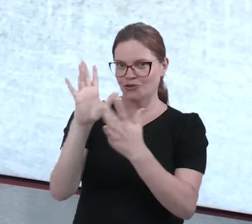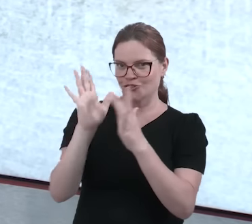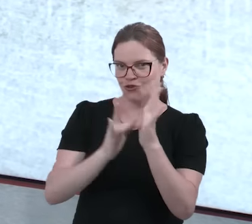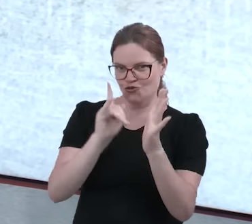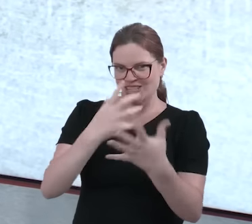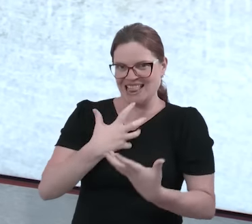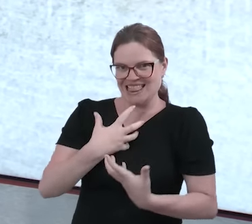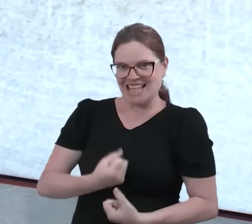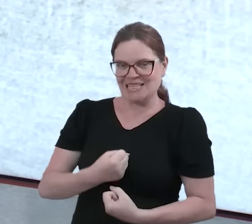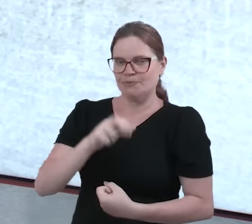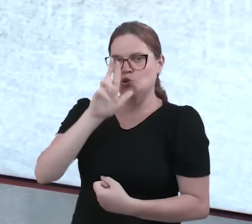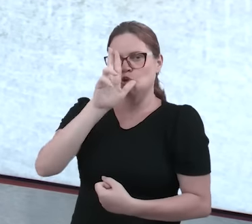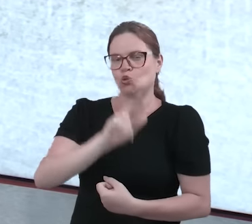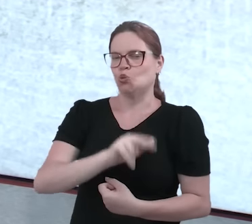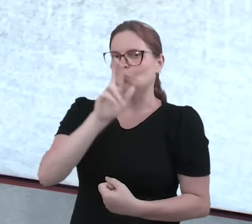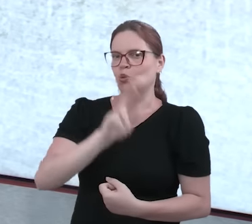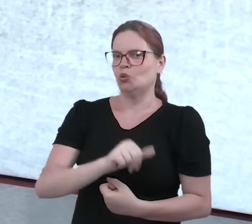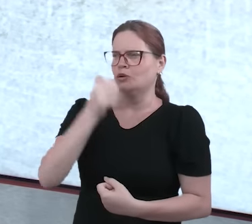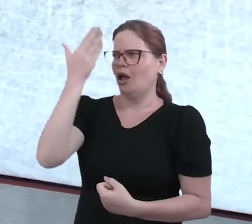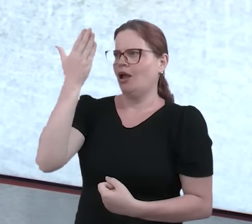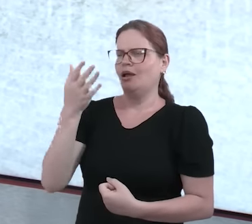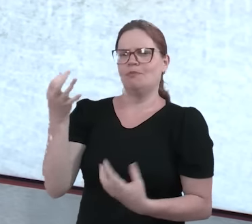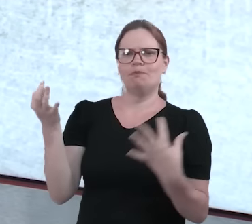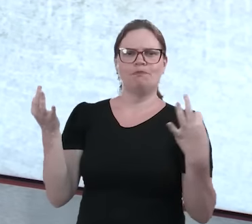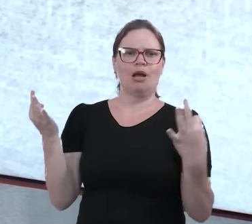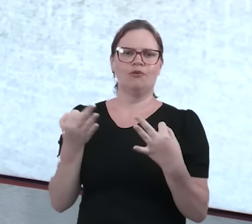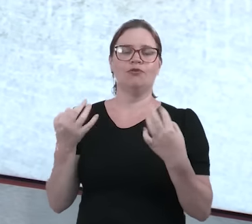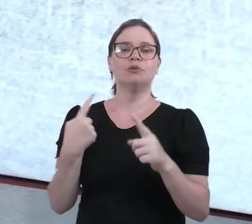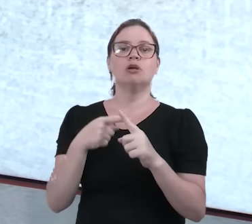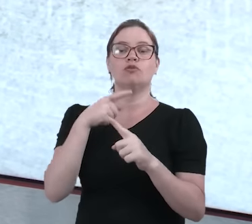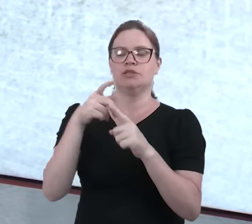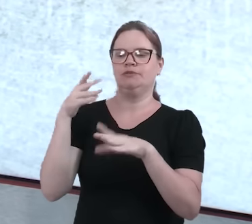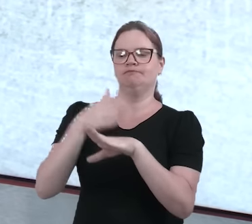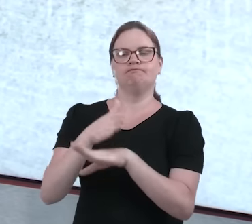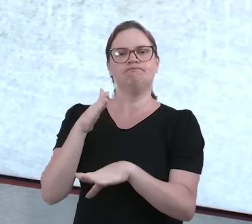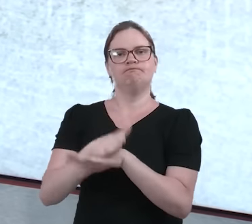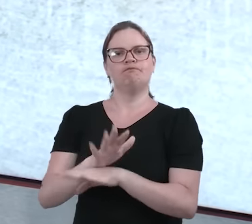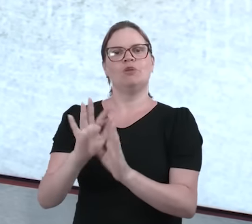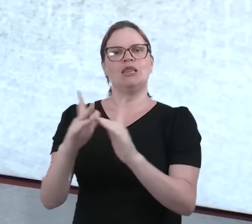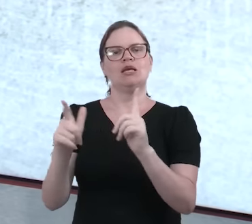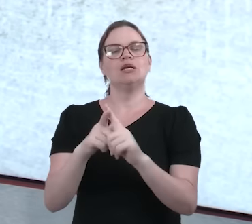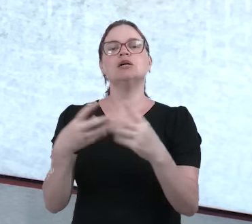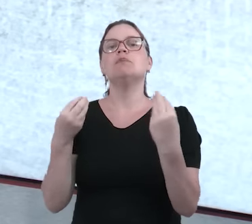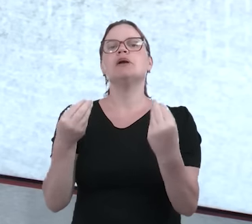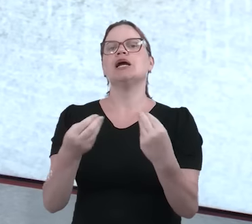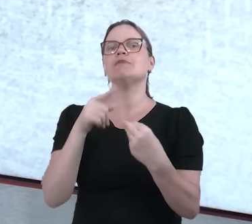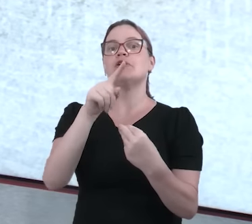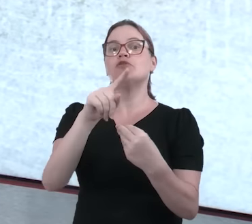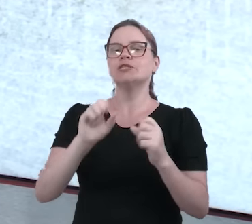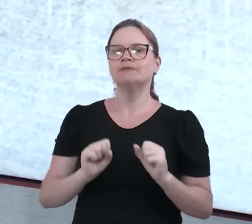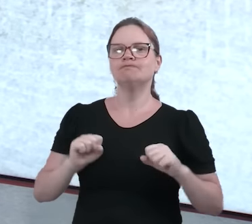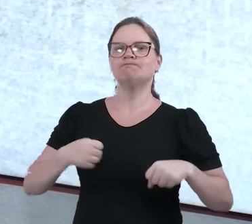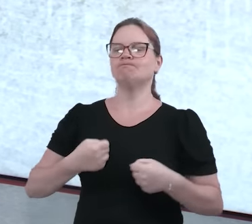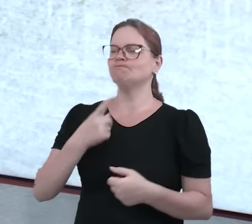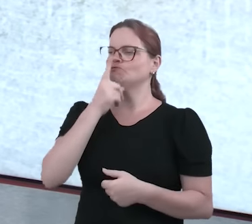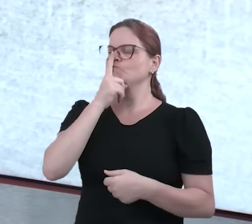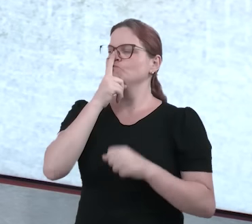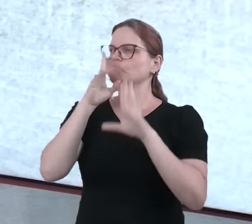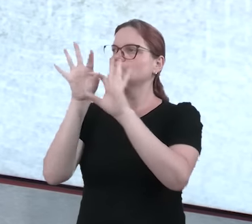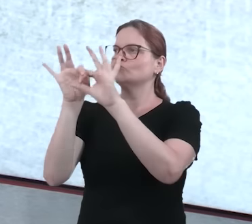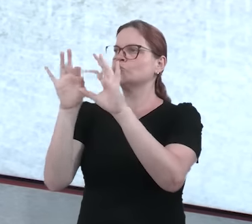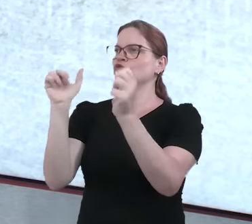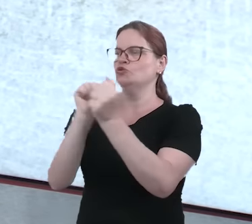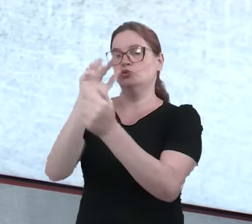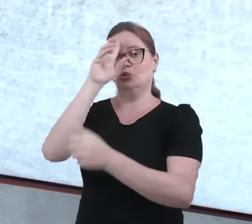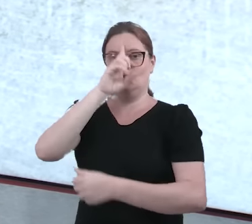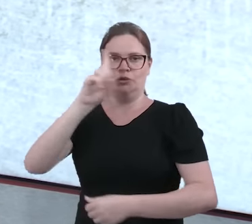Jesus, porque você vai estar frequentando uma igreja para fortalecer a sua comunhão com